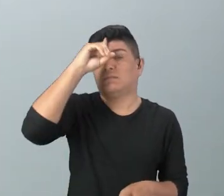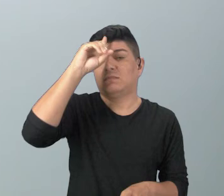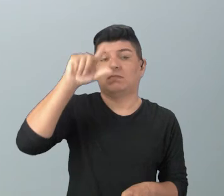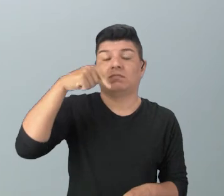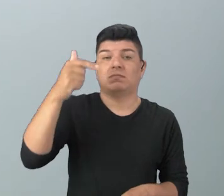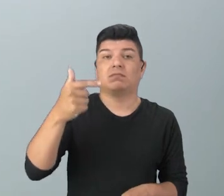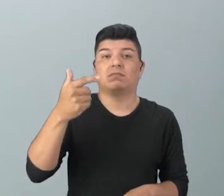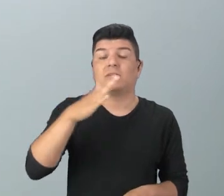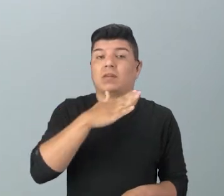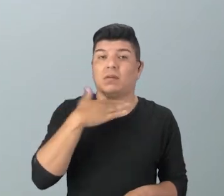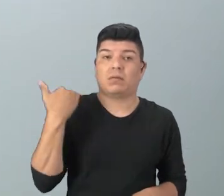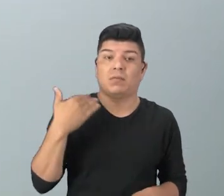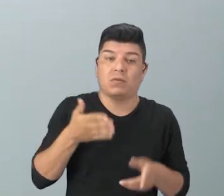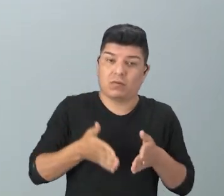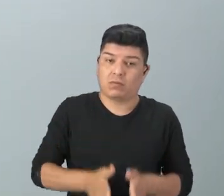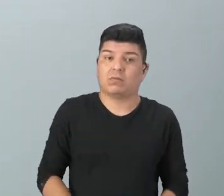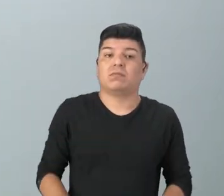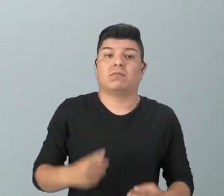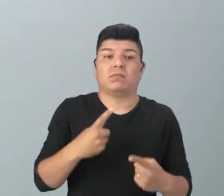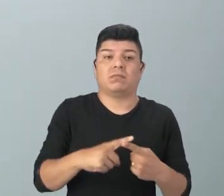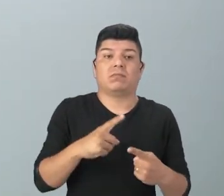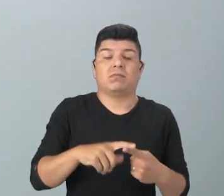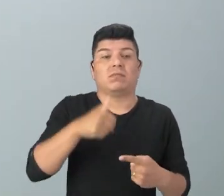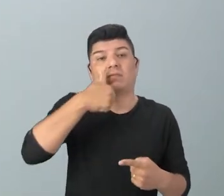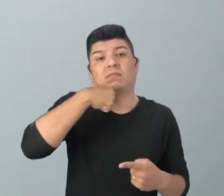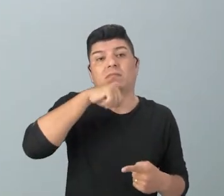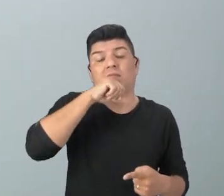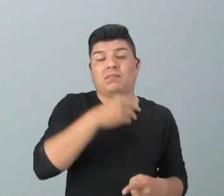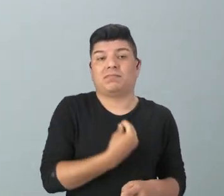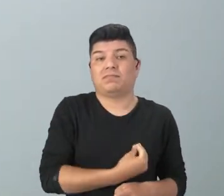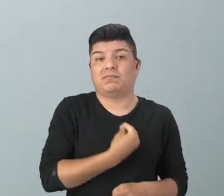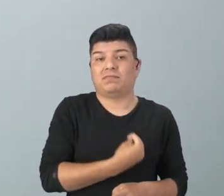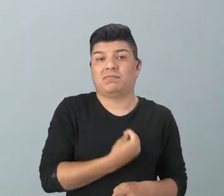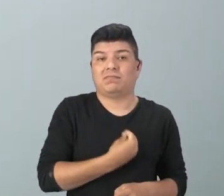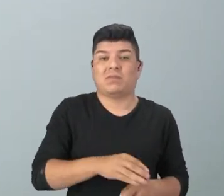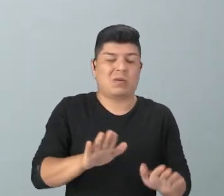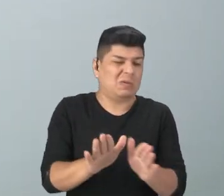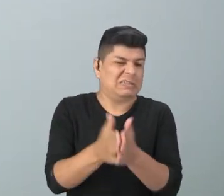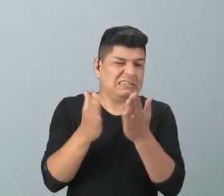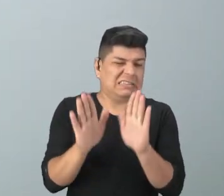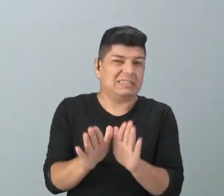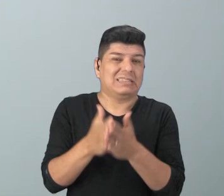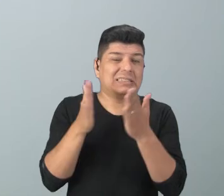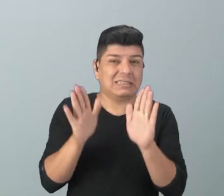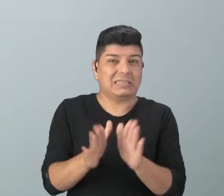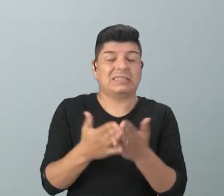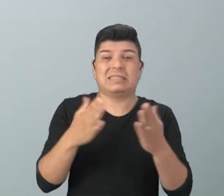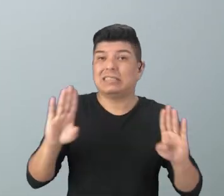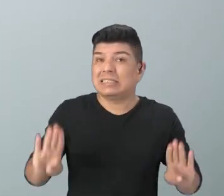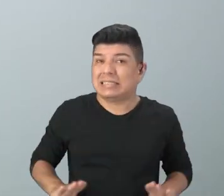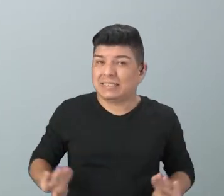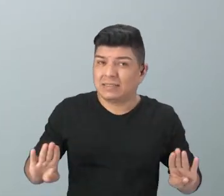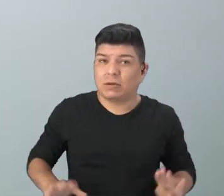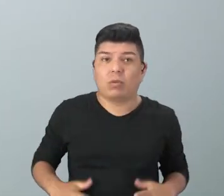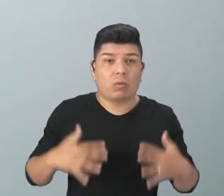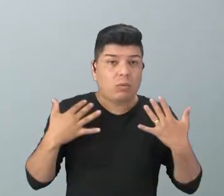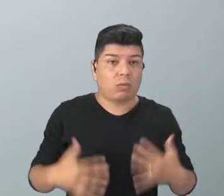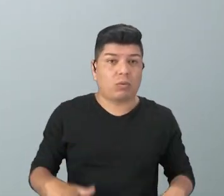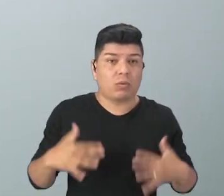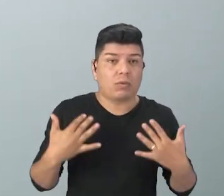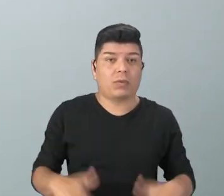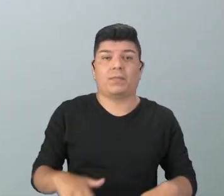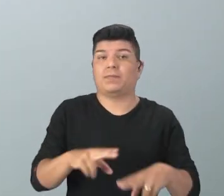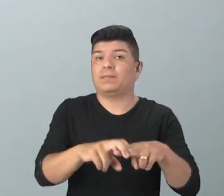outras morrem até mesmo ao nascer, porque a mãe vive na condição de pobreza total e fome extrema. Então isso é